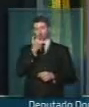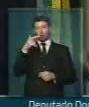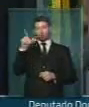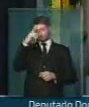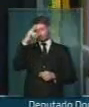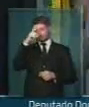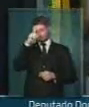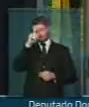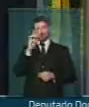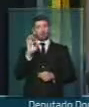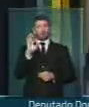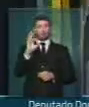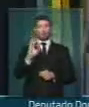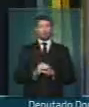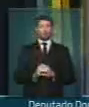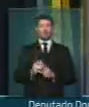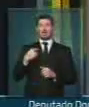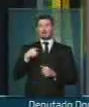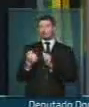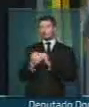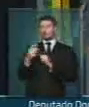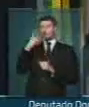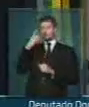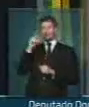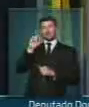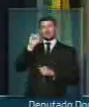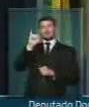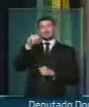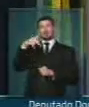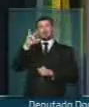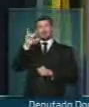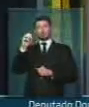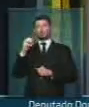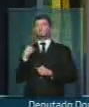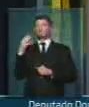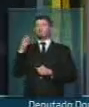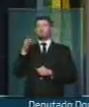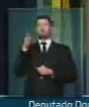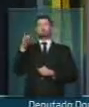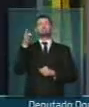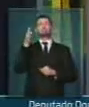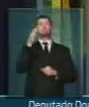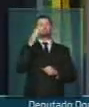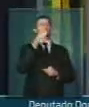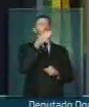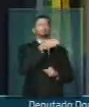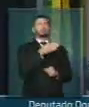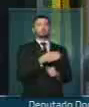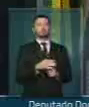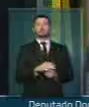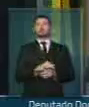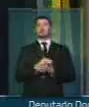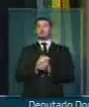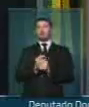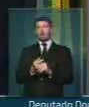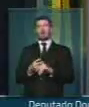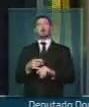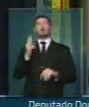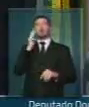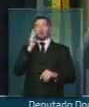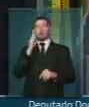Simplício, sexta e sábado, resolvemos fazer uma diligência em algumas regiões. Andamos na região do Mearim, do lote